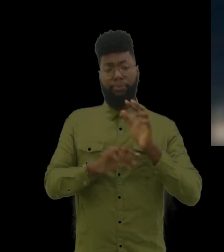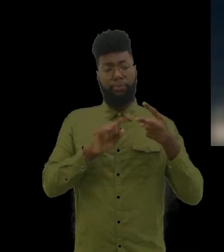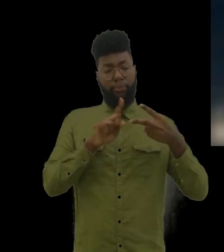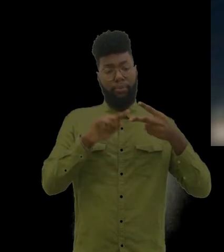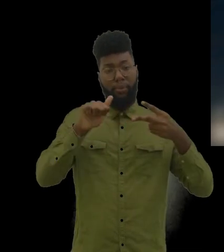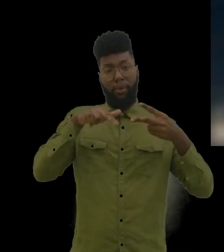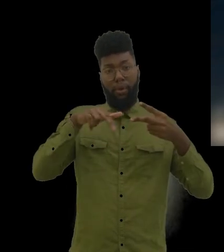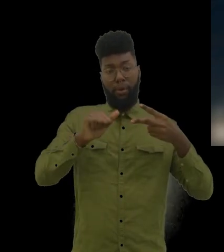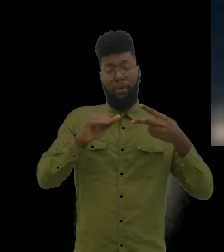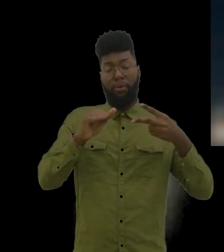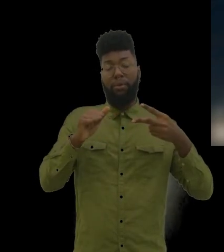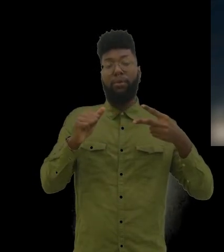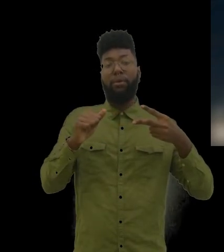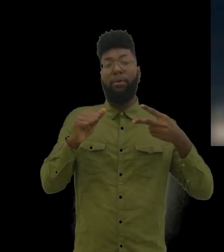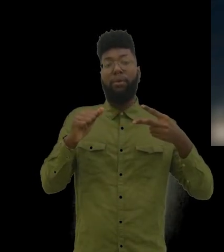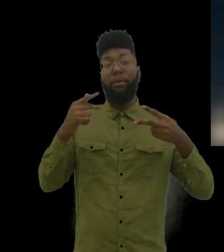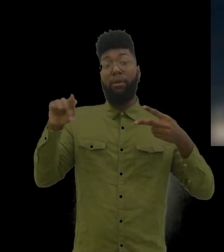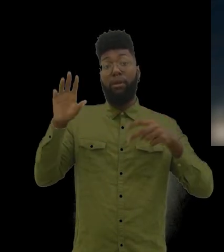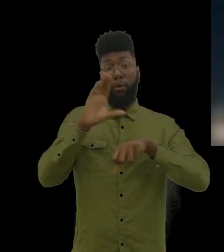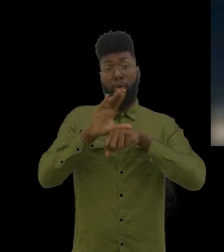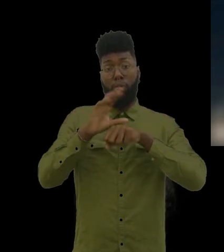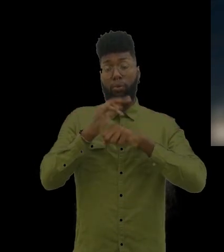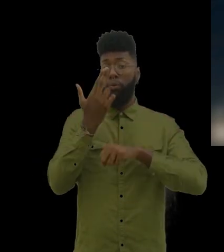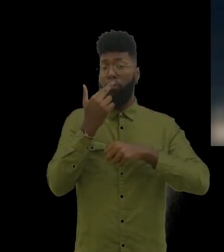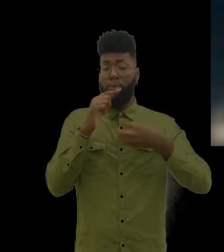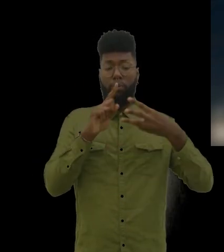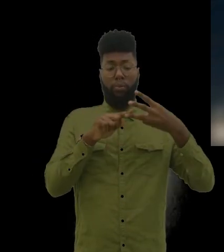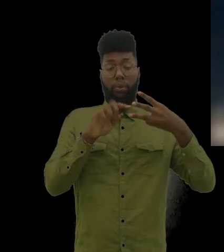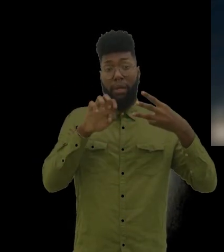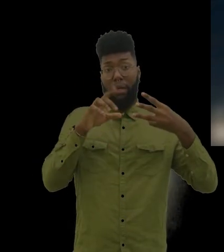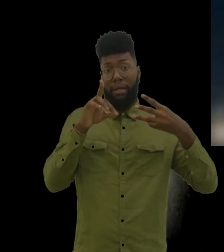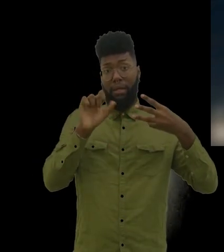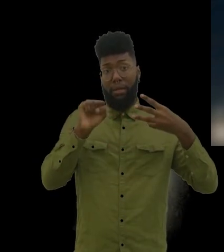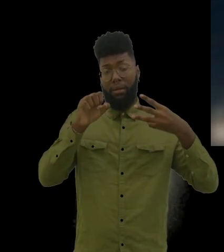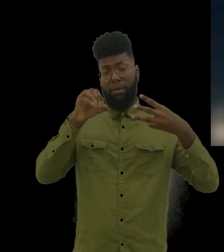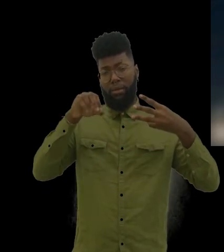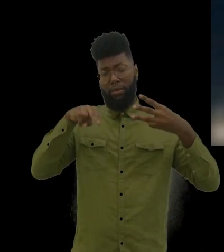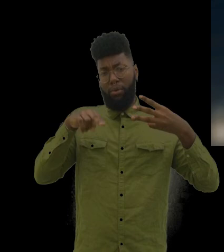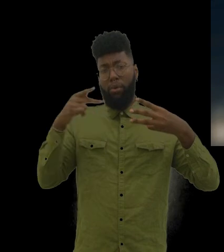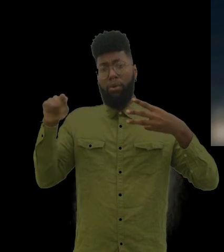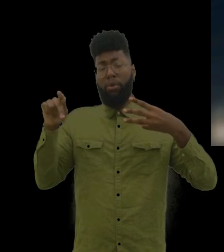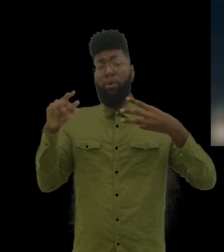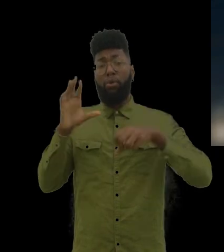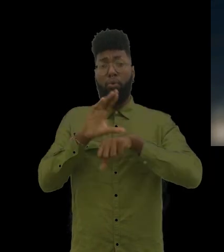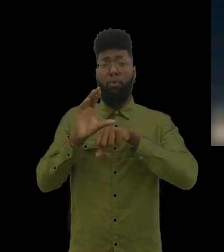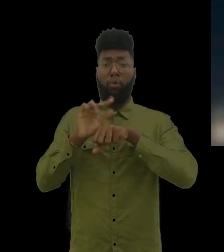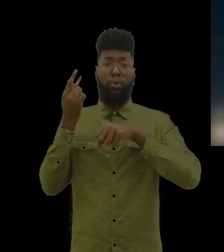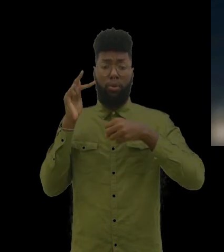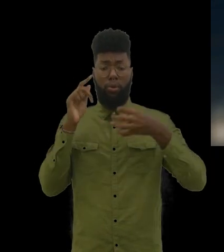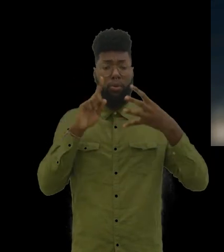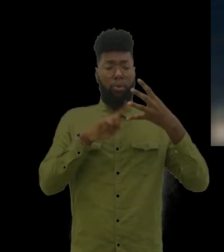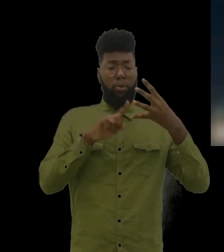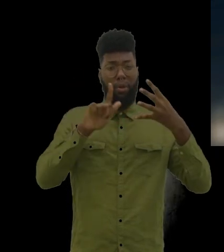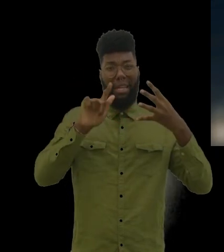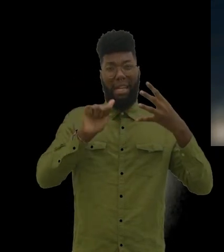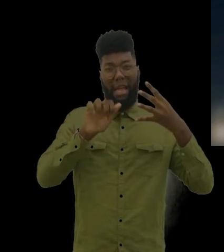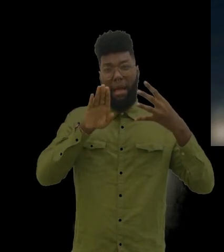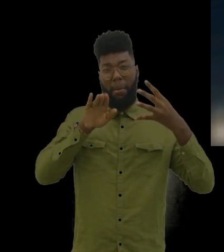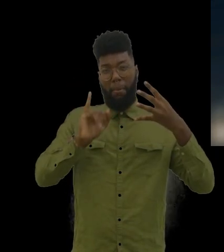o Edson, que é do curso de História, a Gabriele, do curso de Audiovisual, a Nayara,